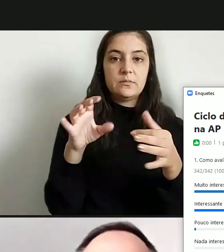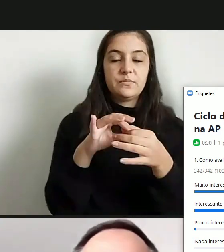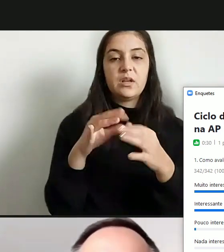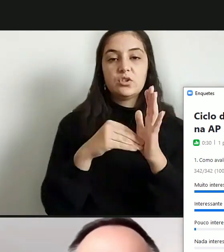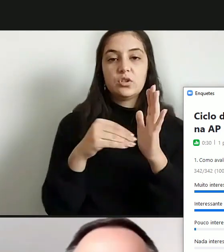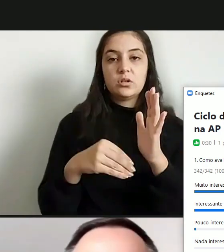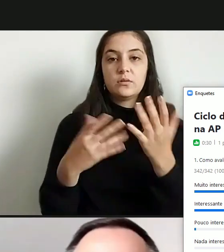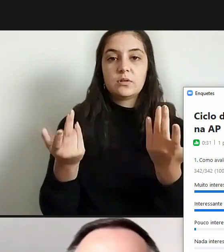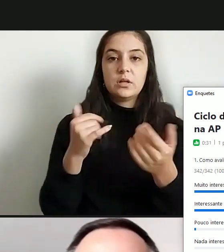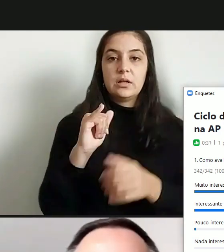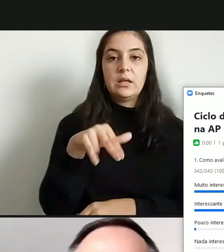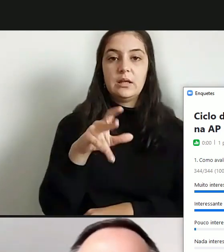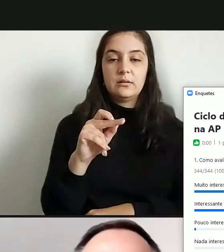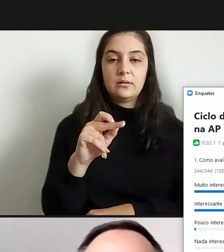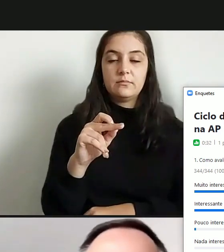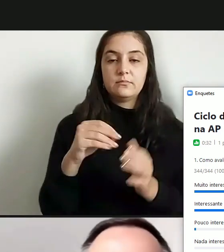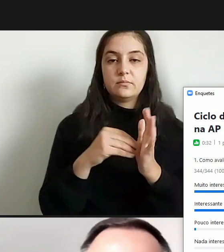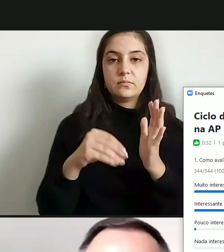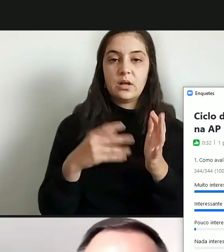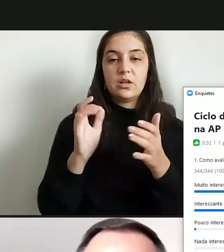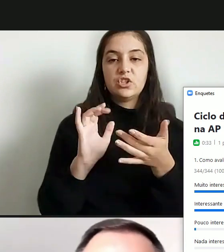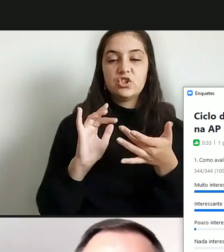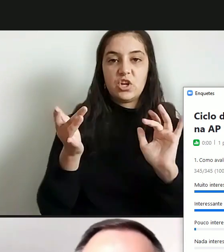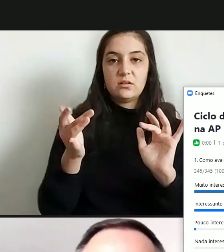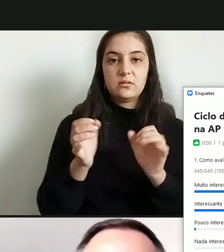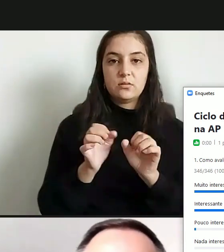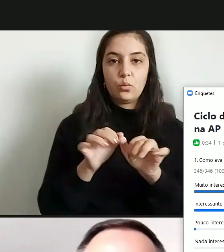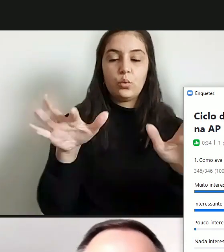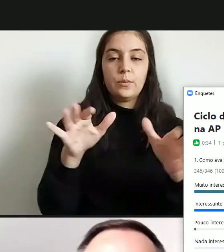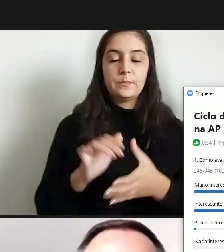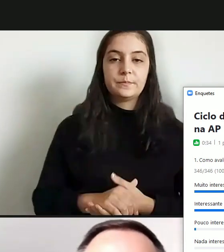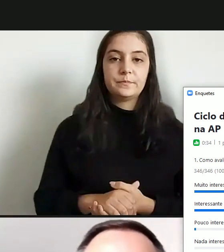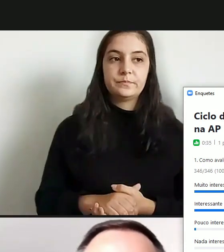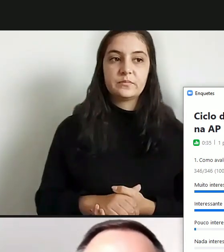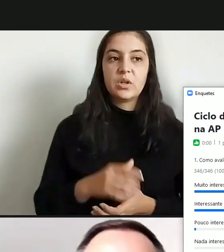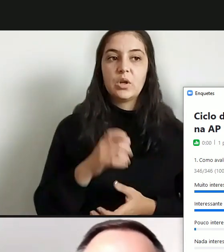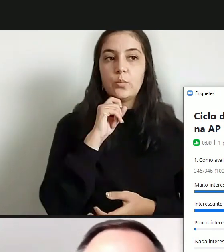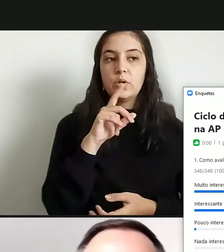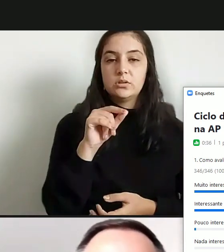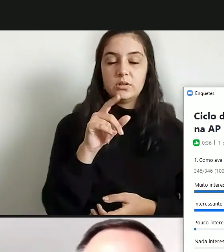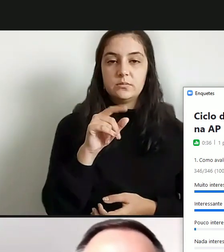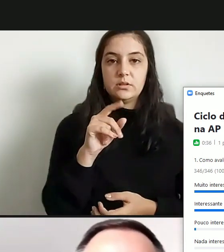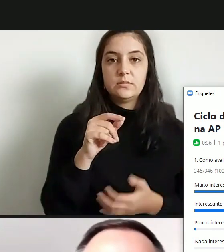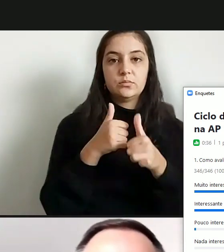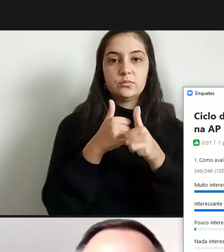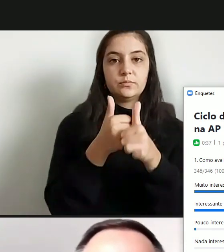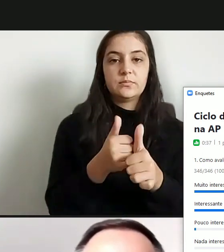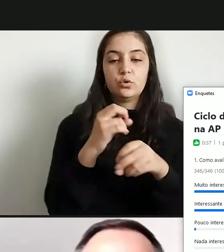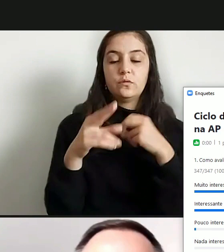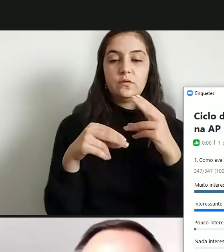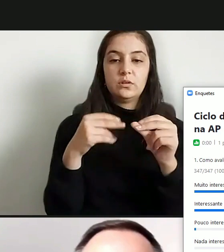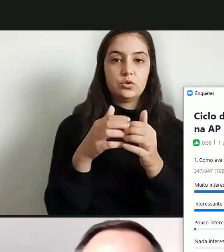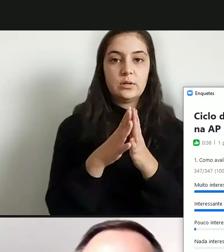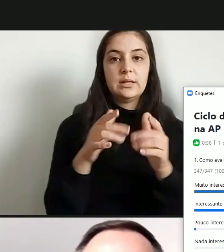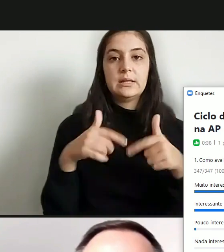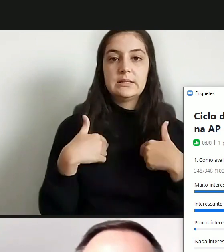no site do INA e partilhamos no chat essa informação. Podem ainda consultar e acompanhar todas as novidades e